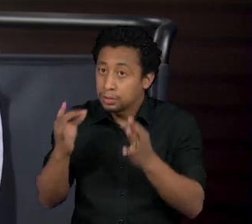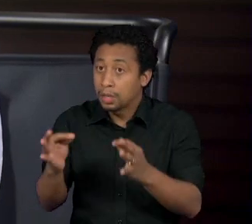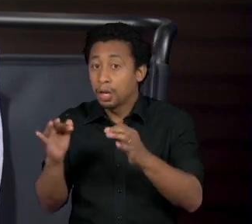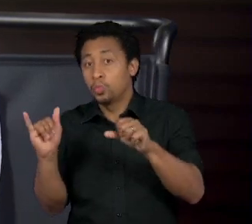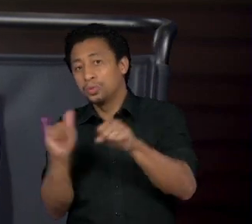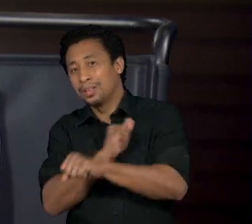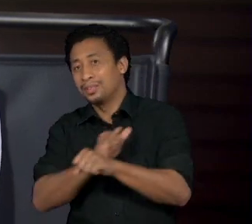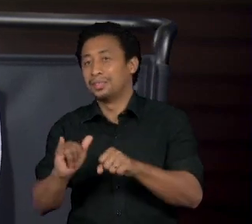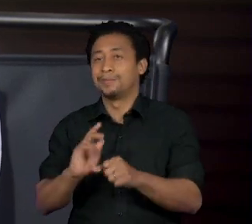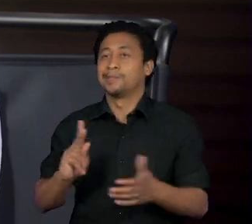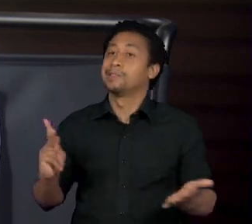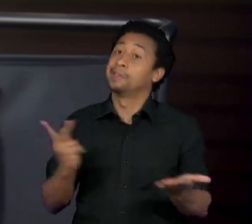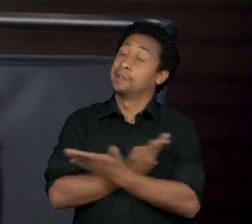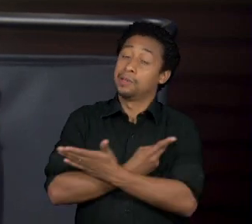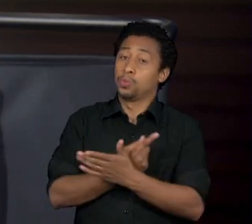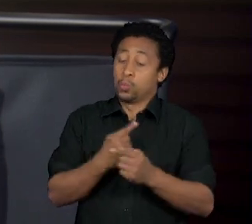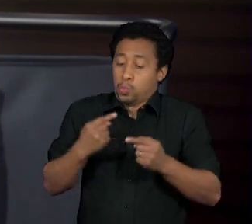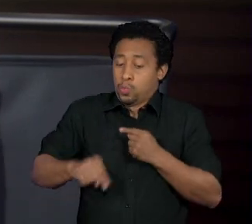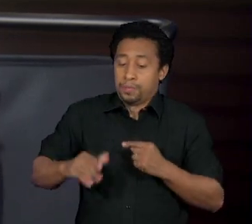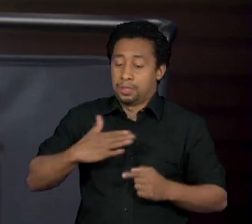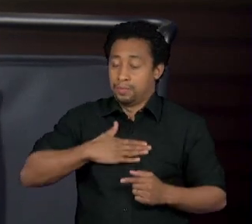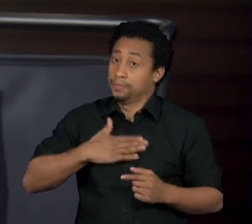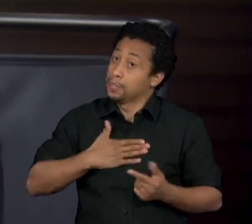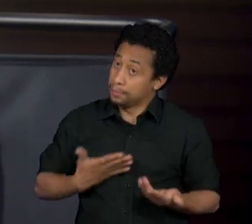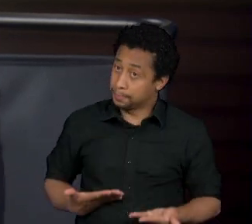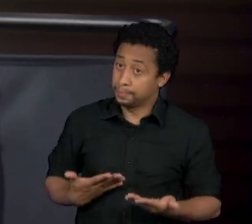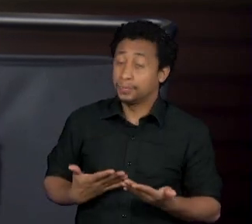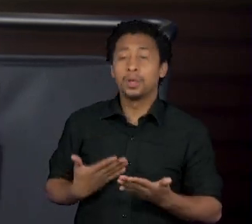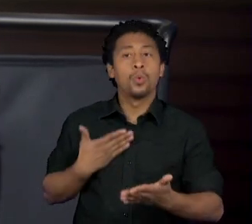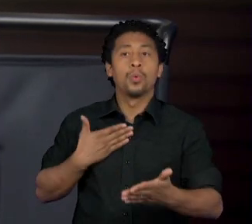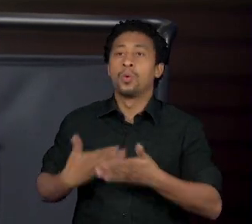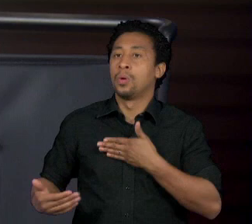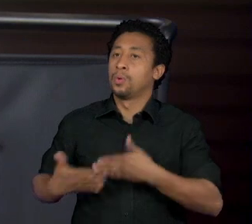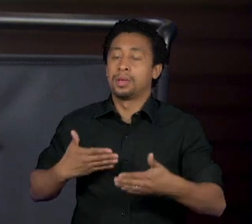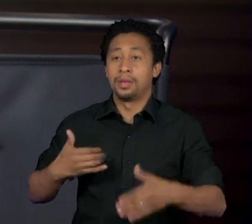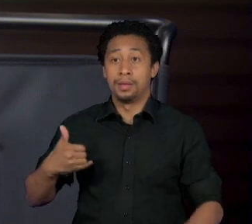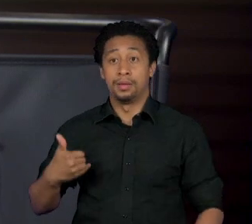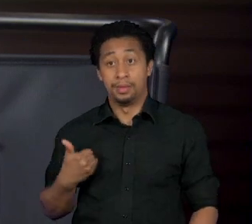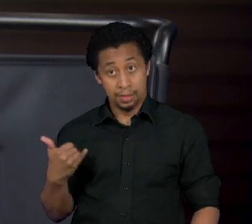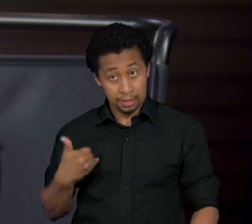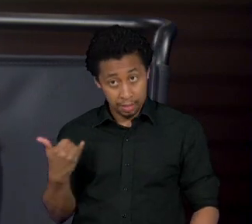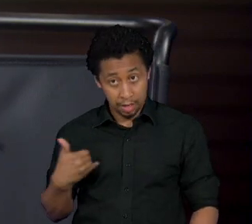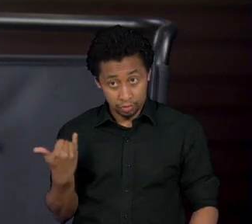sendo adequada para fazer. Então, a gente sempre fala, com qualquer idade, coloca